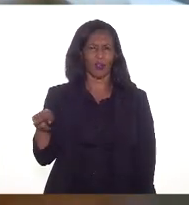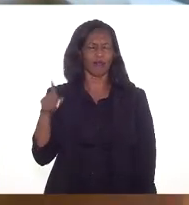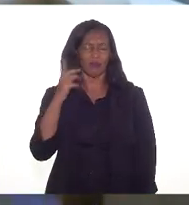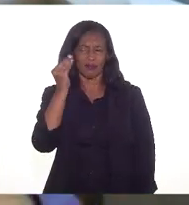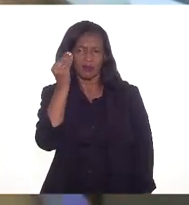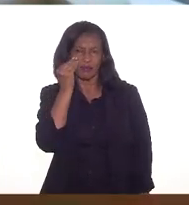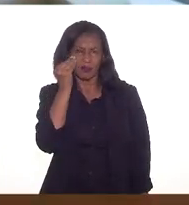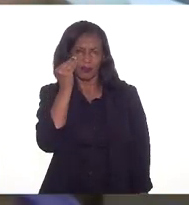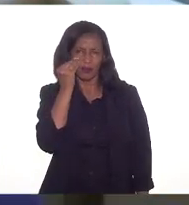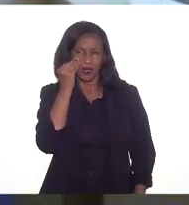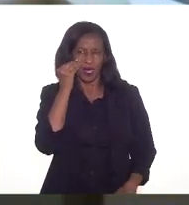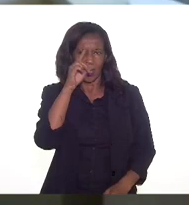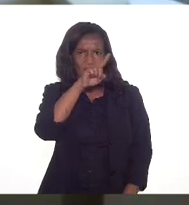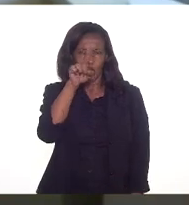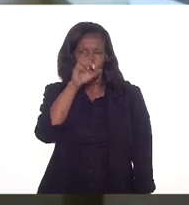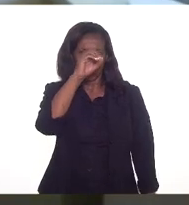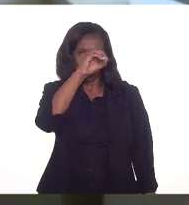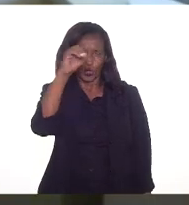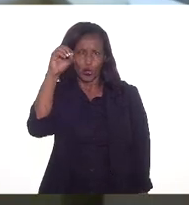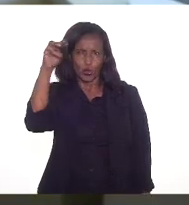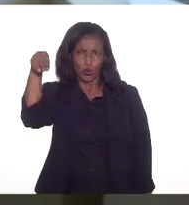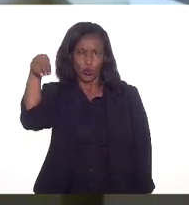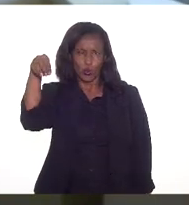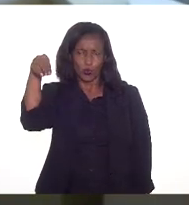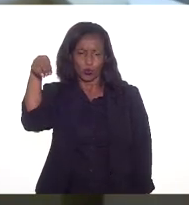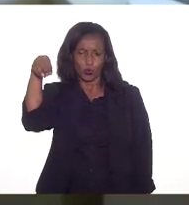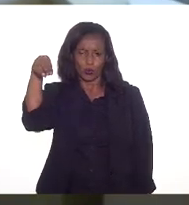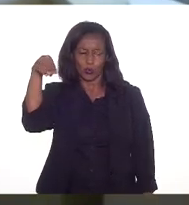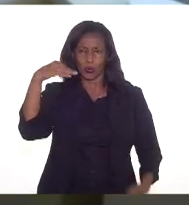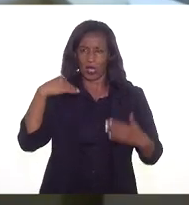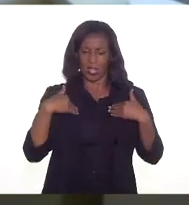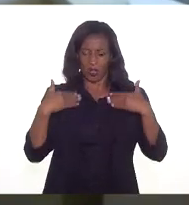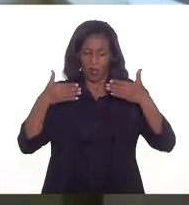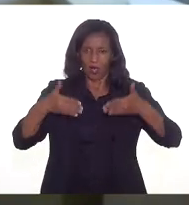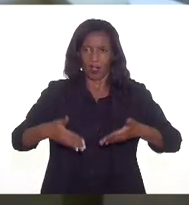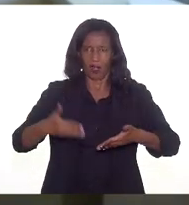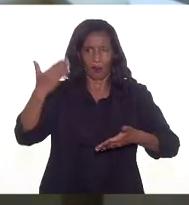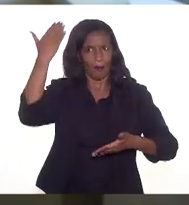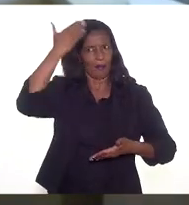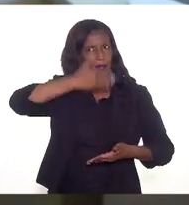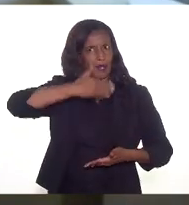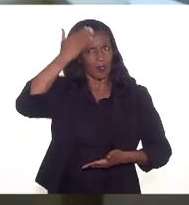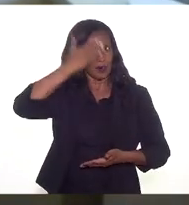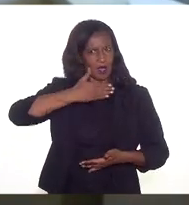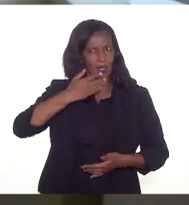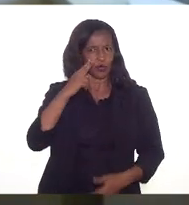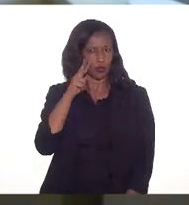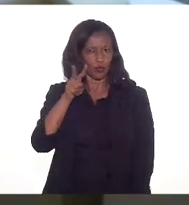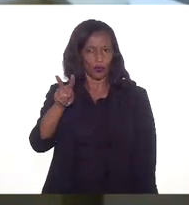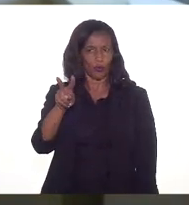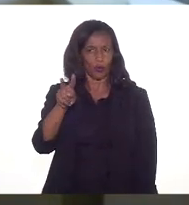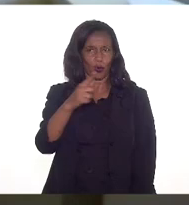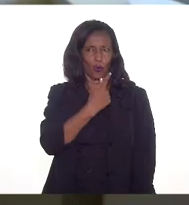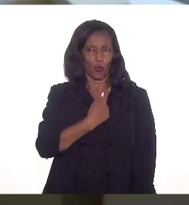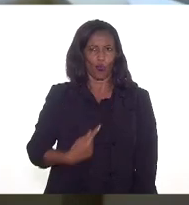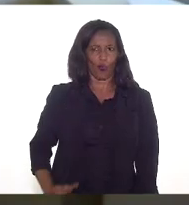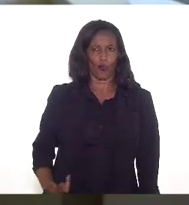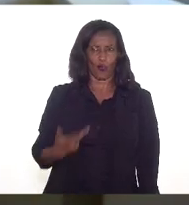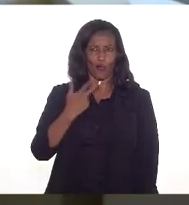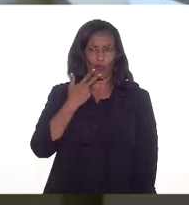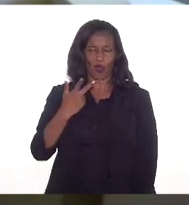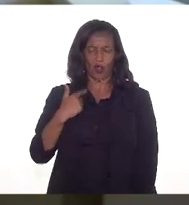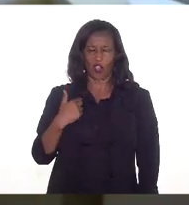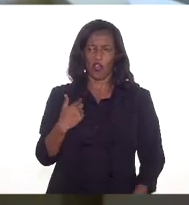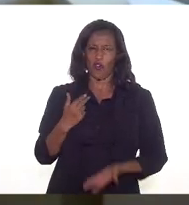assistiu pelo Zoom, eu estava de corpo presente. Eu assisti o governador dizer que ia investir na